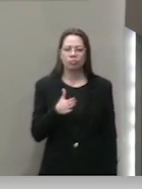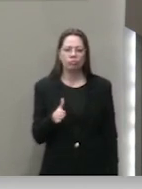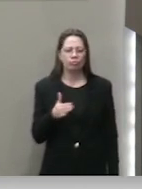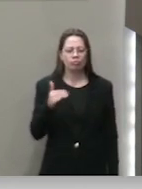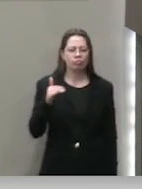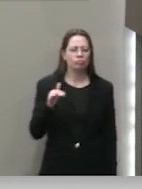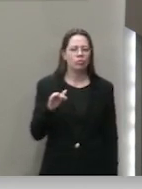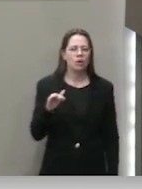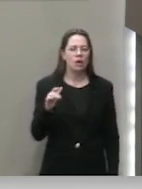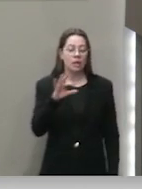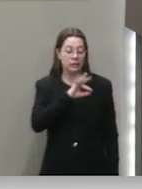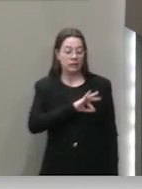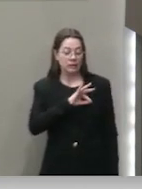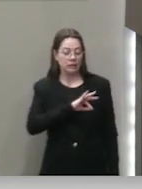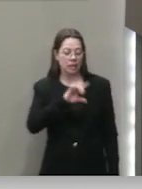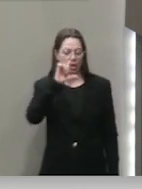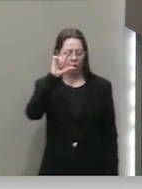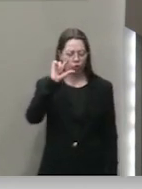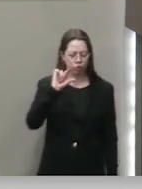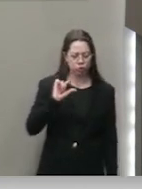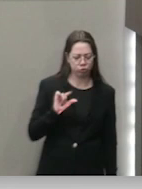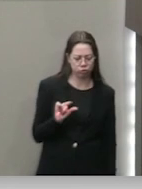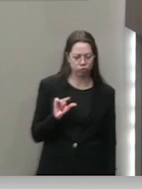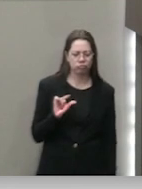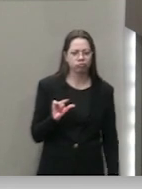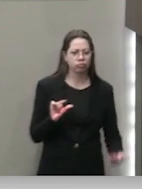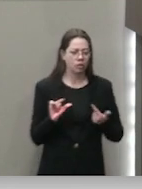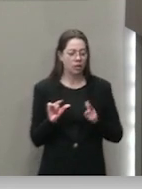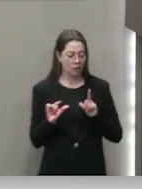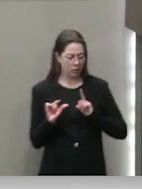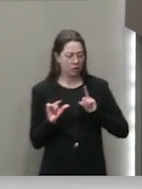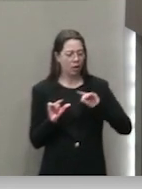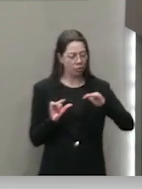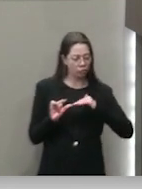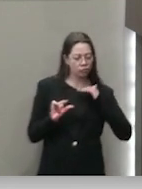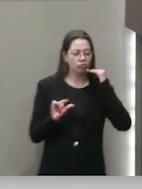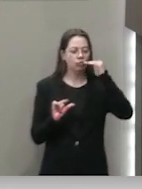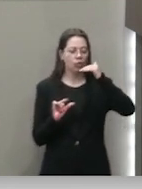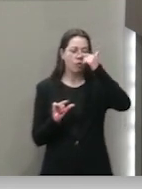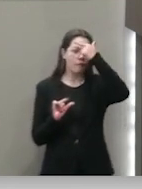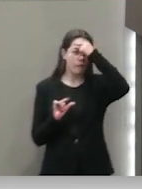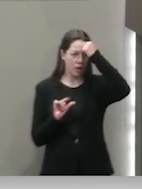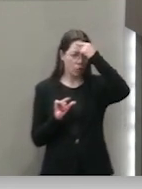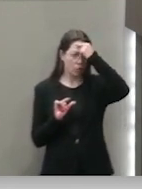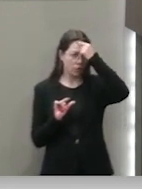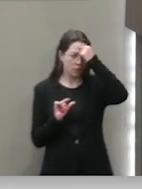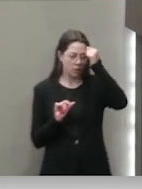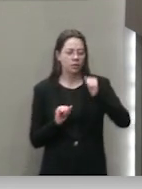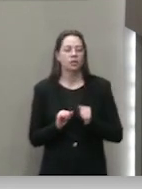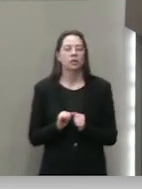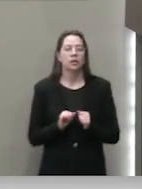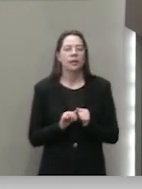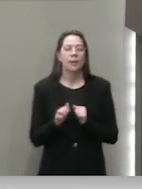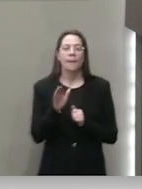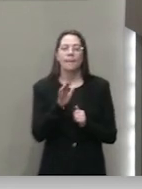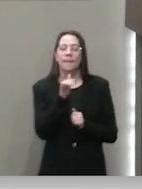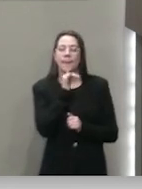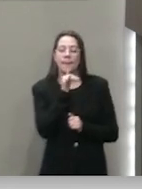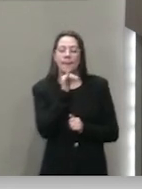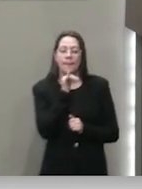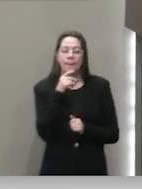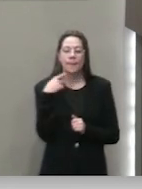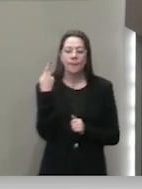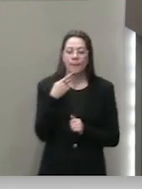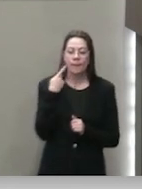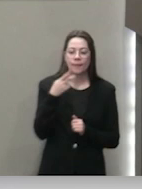menor recebem o salário para quem tem um curso superior. Considerando que boa parte, por exemplo, o vereador